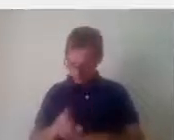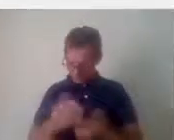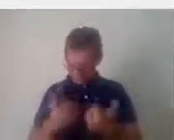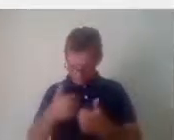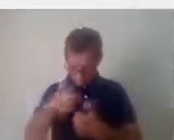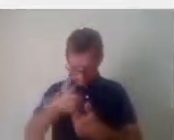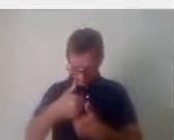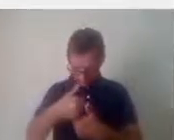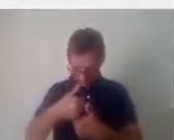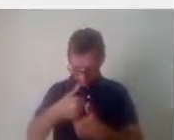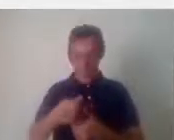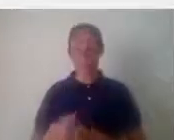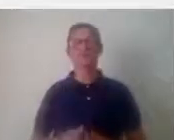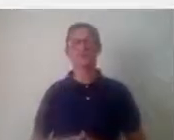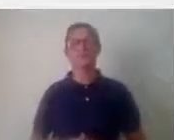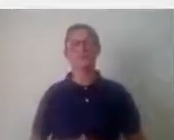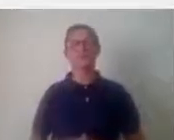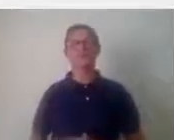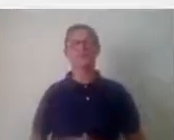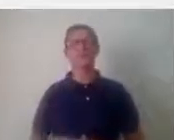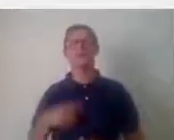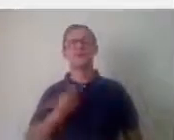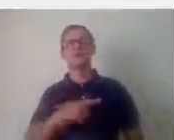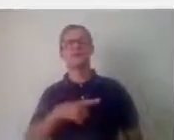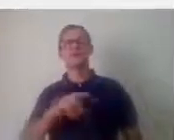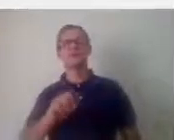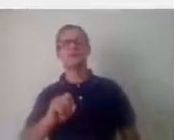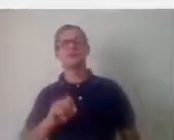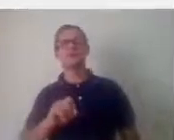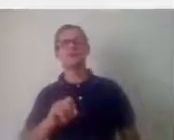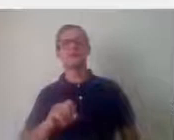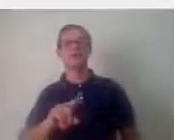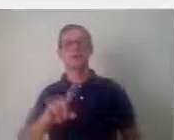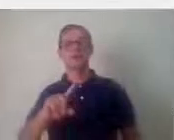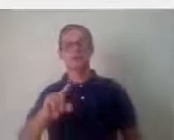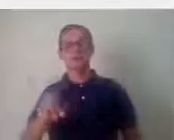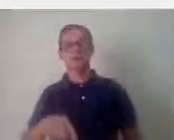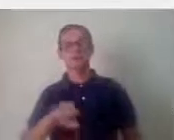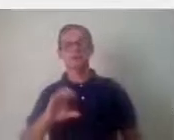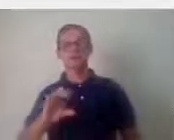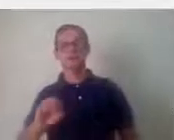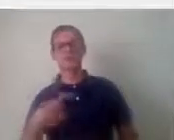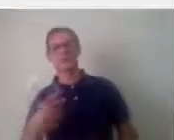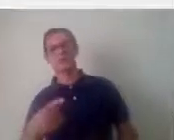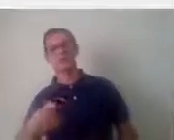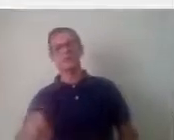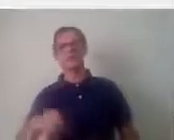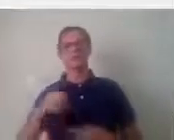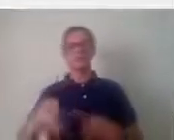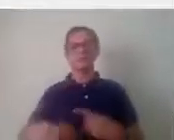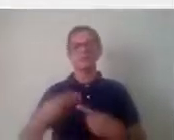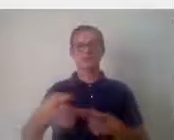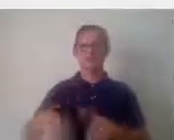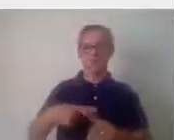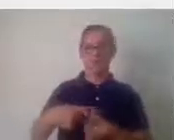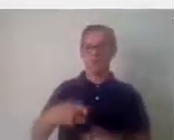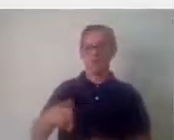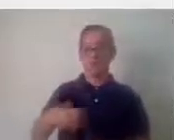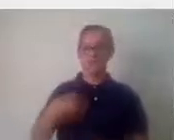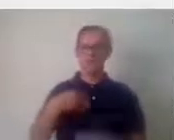fazer essa substituição. E aí nós vamos ter integral de 0 a 1 de x ao cubo mais x à